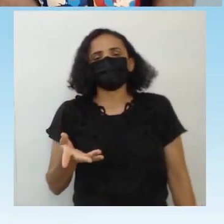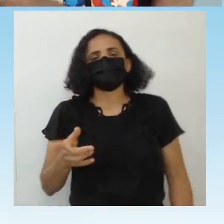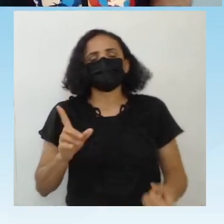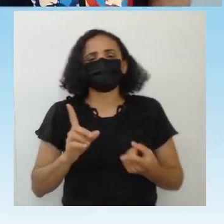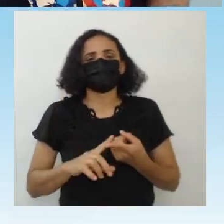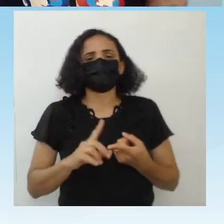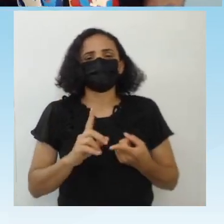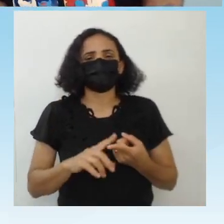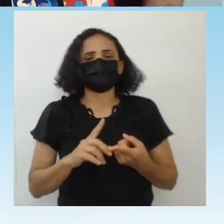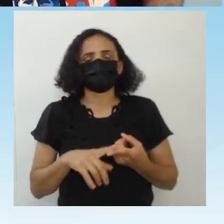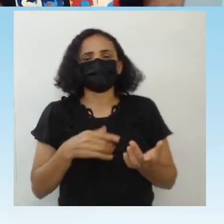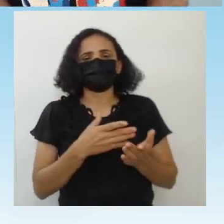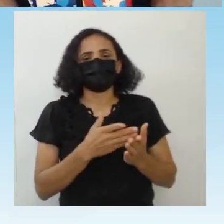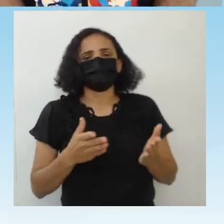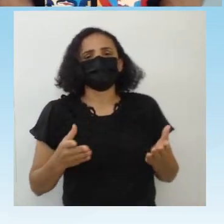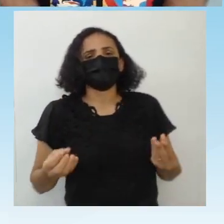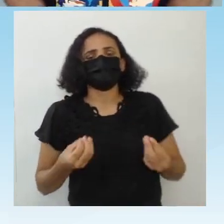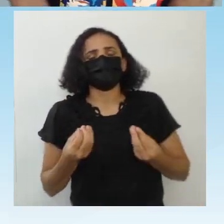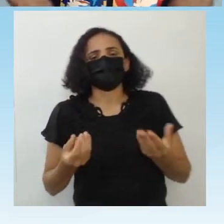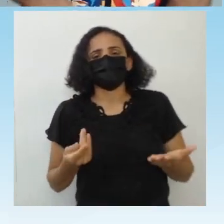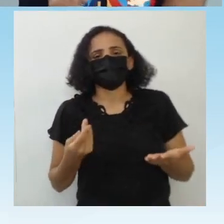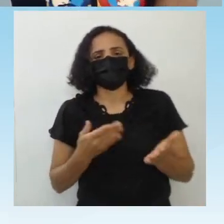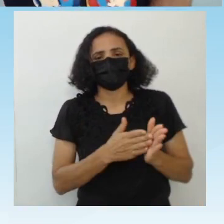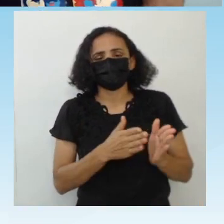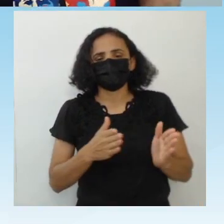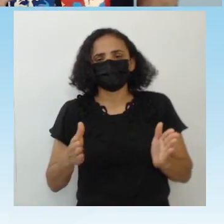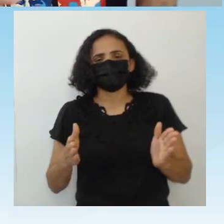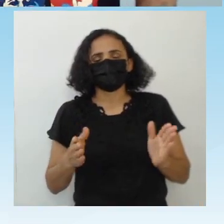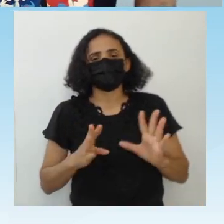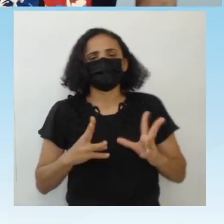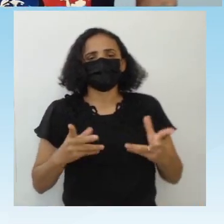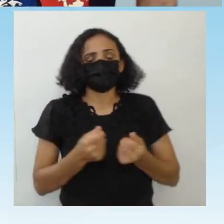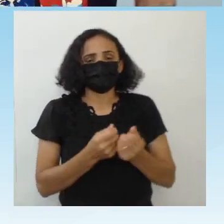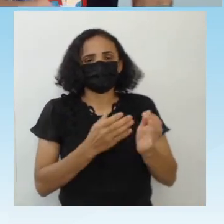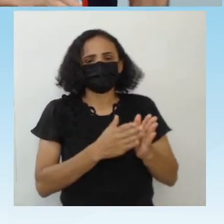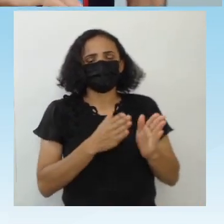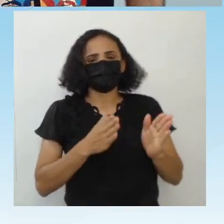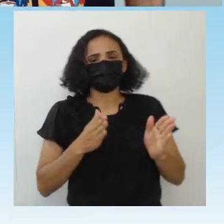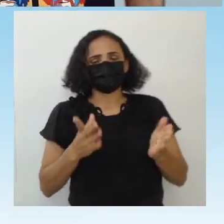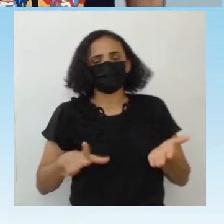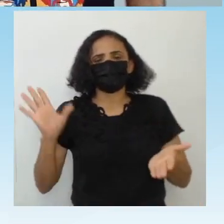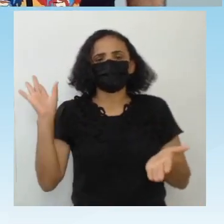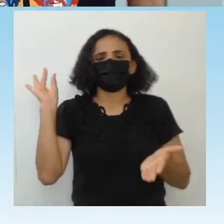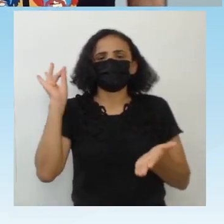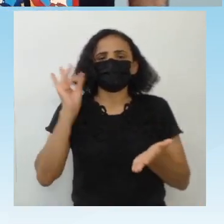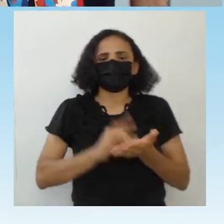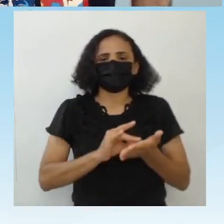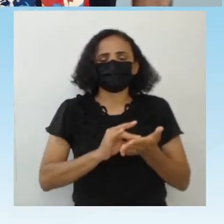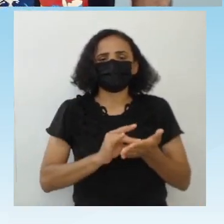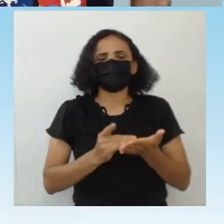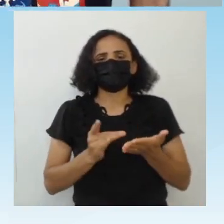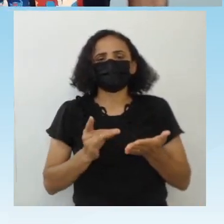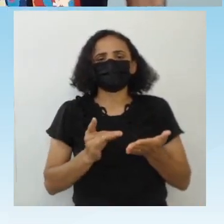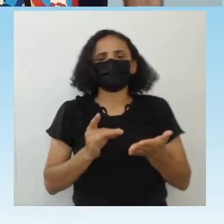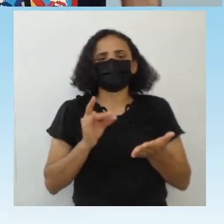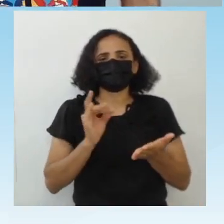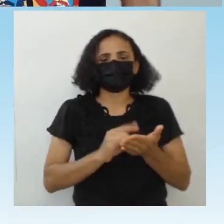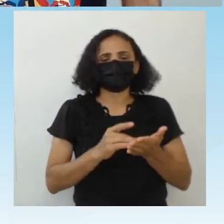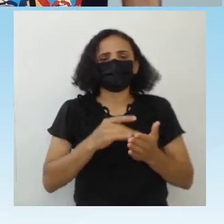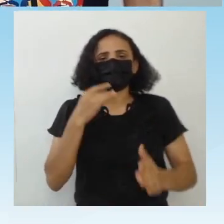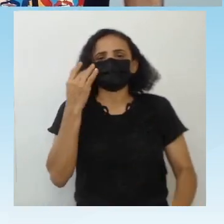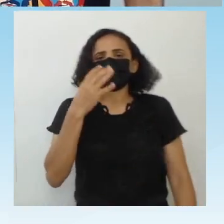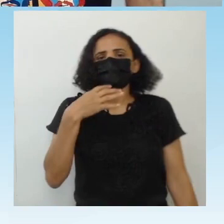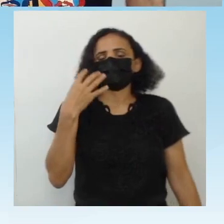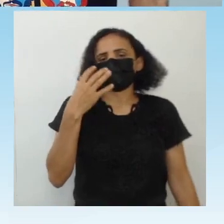para o Trenzinho do Caipira, vai lá para as Baquianas, que são verdadeiras obras-primas da